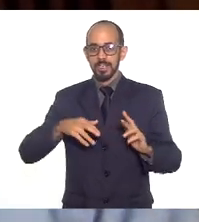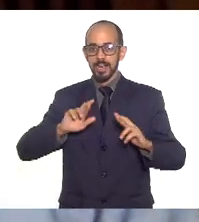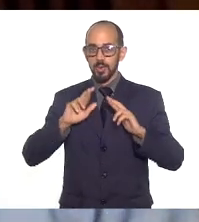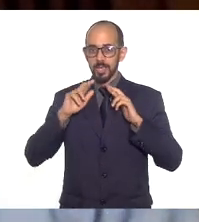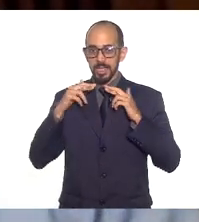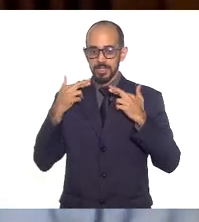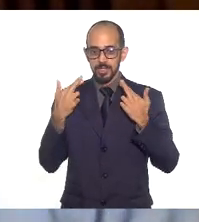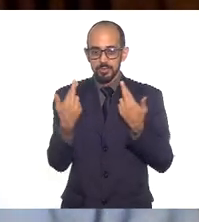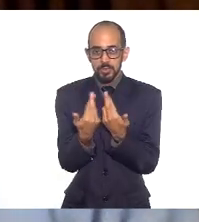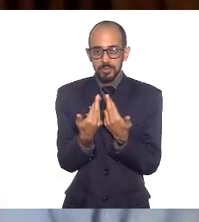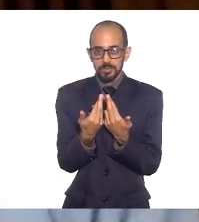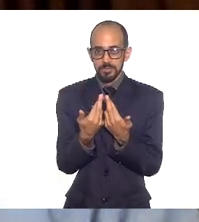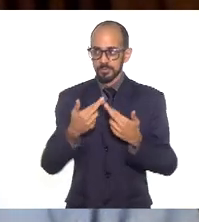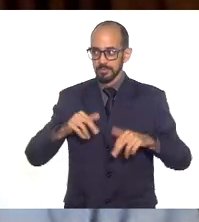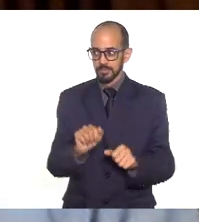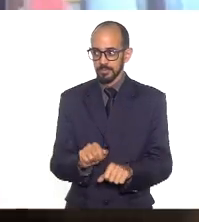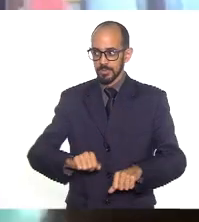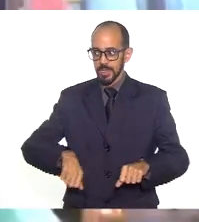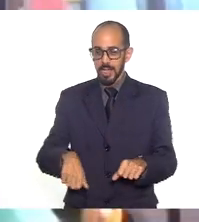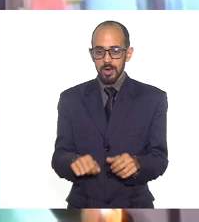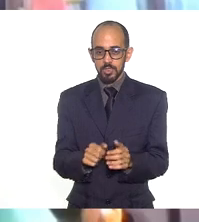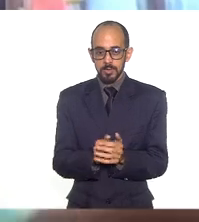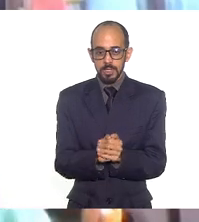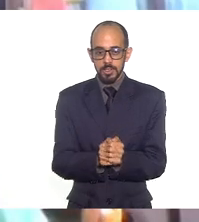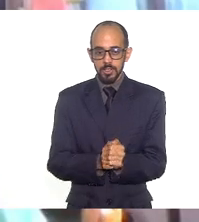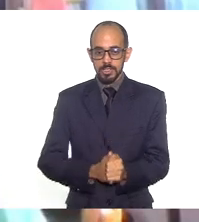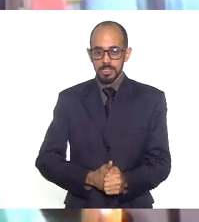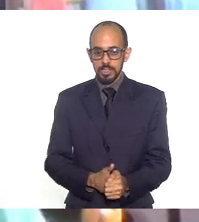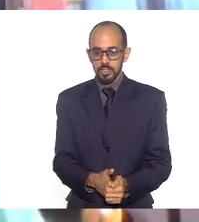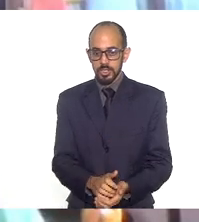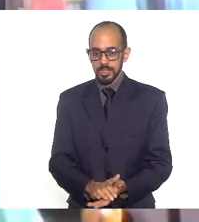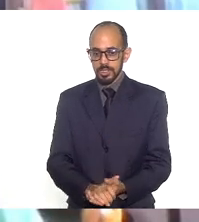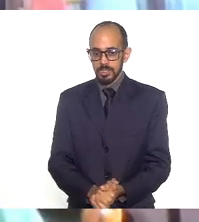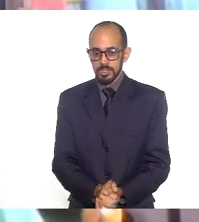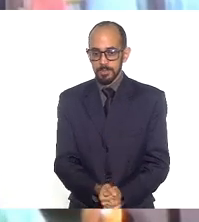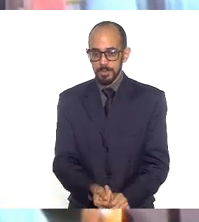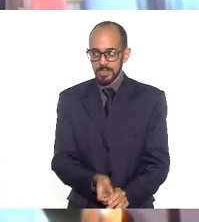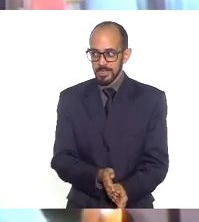a última reunião. É, porque depois já vai ser no CCJ.